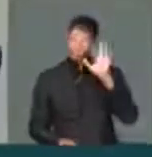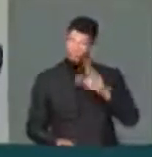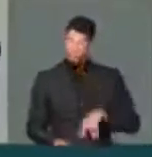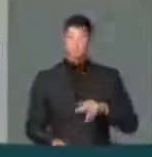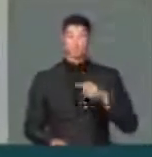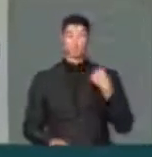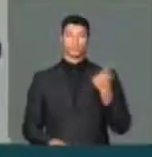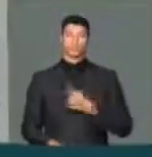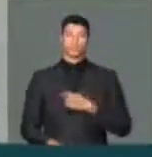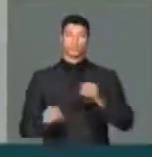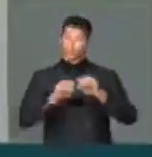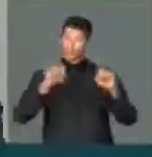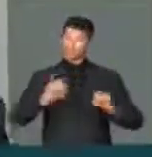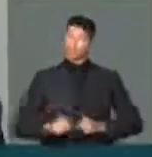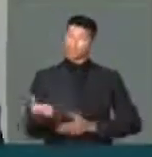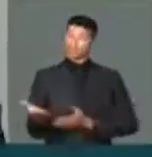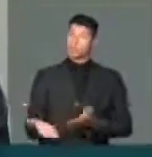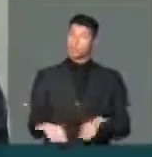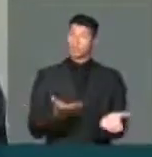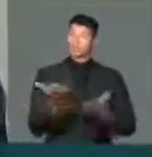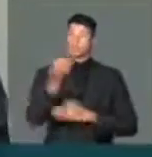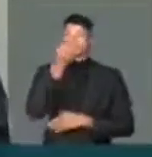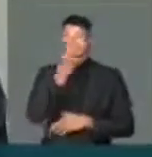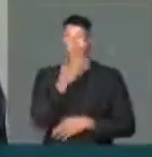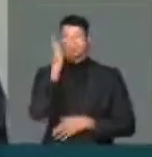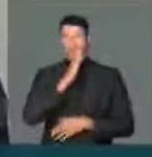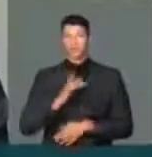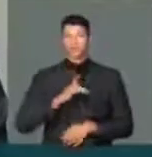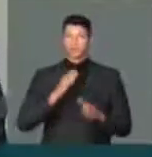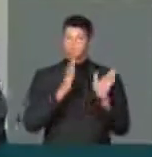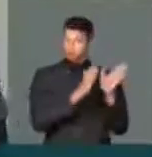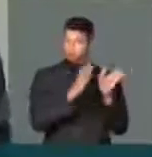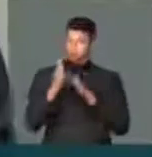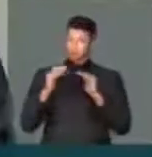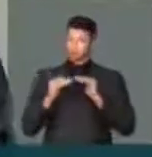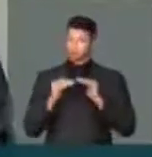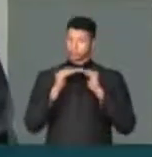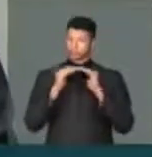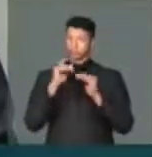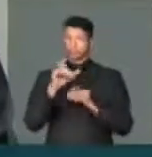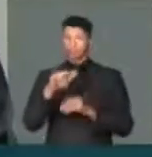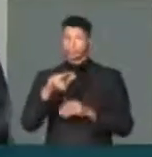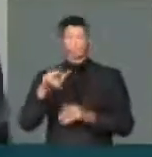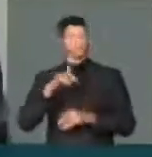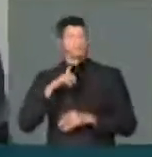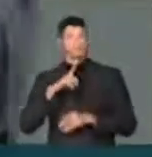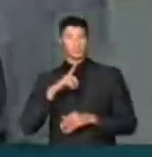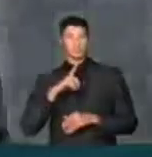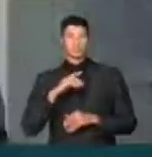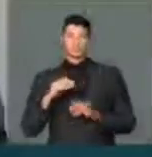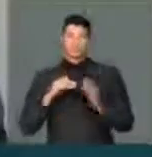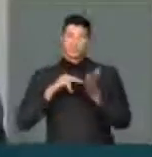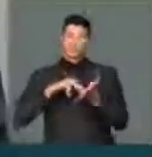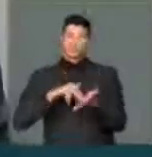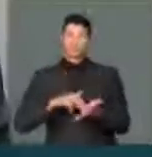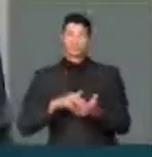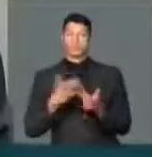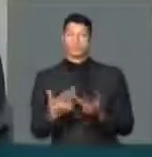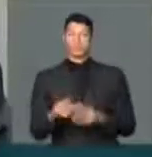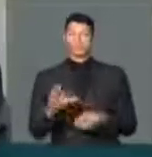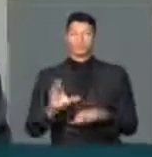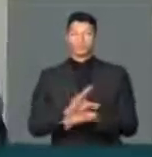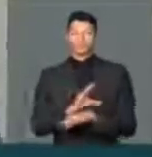razão, o nosso sistema serviu bem ao Brasil. Nós temos um período de democracia no Brasil que nós nunca tivemos antes. Nós temos uma estabilidade, nós temos